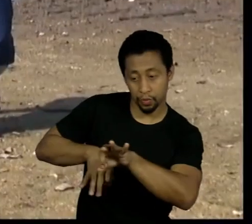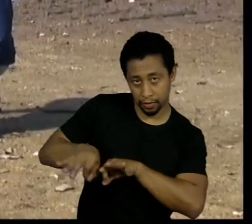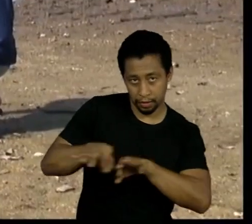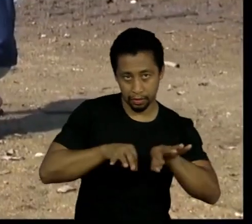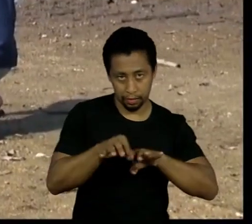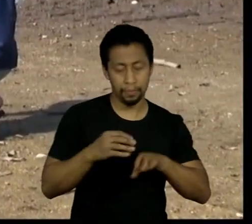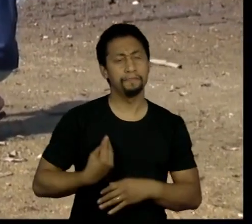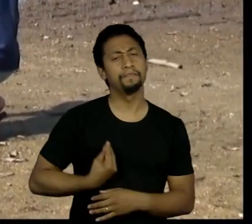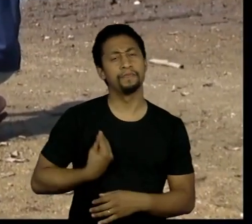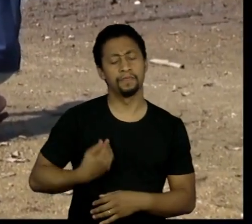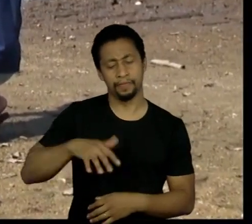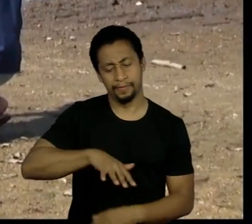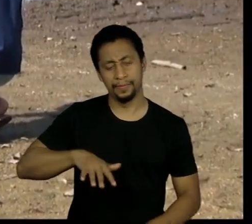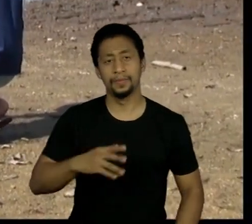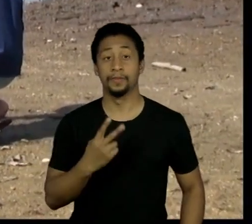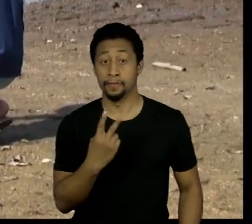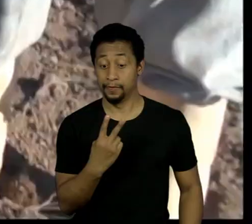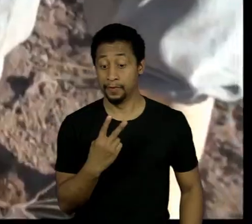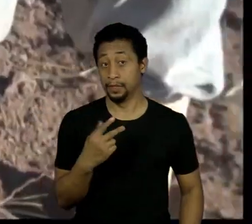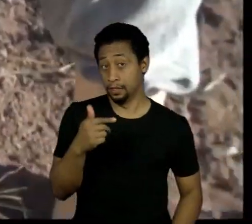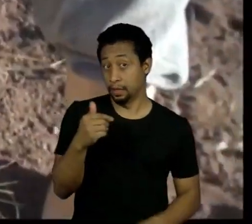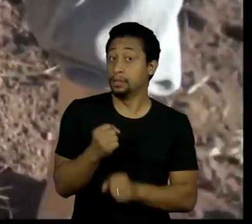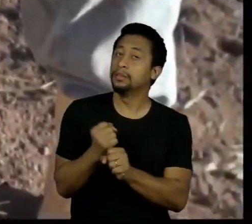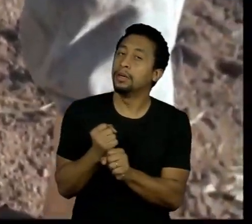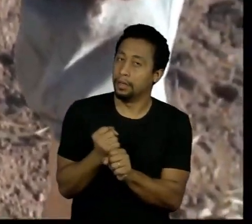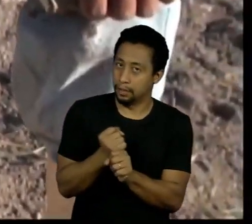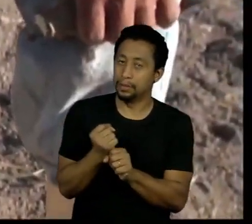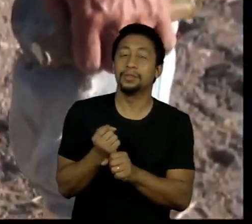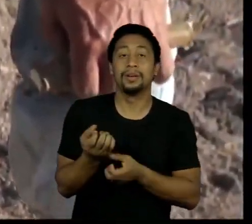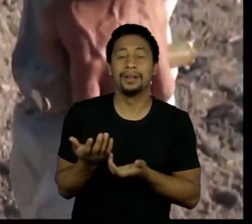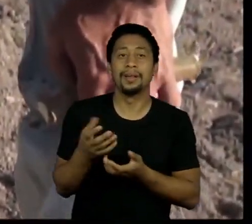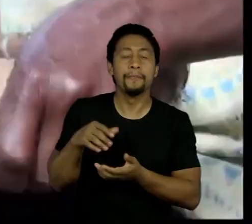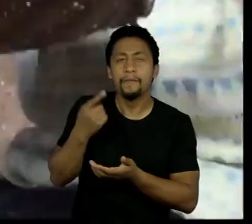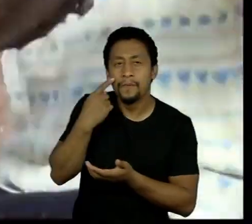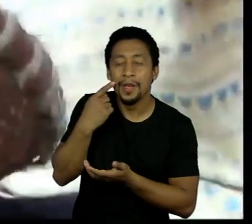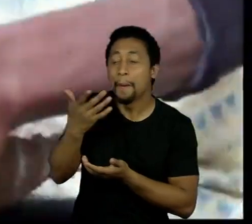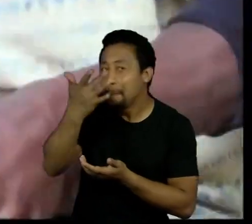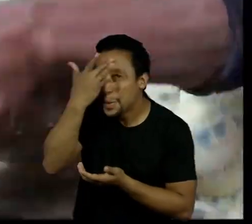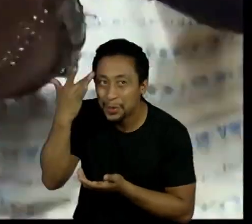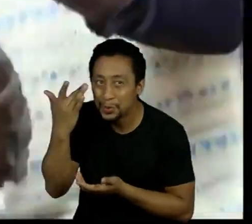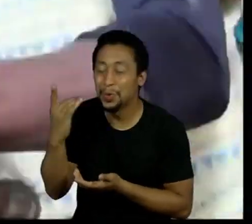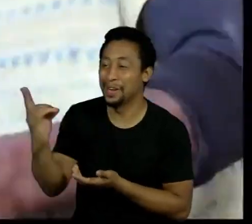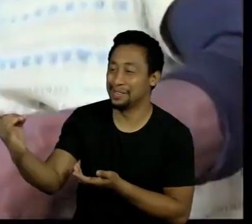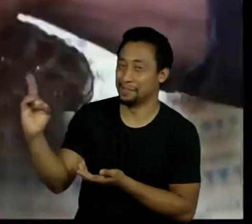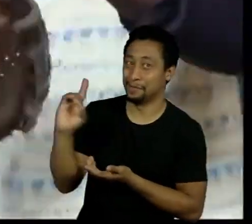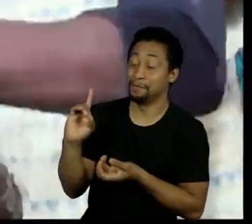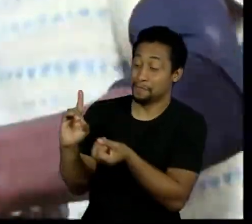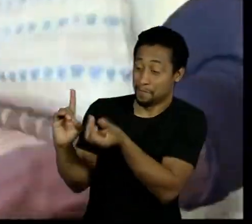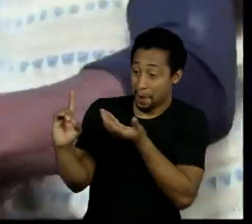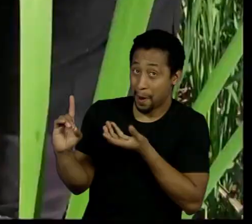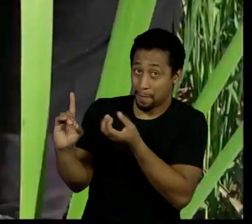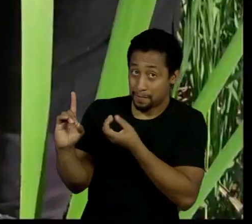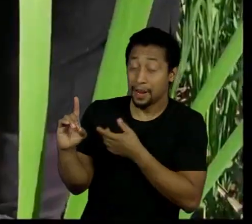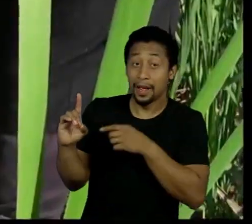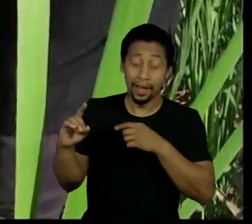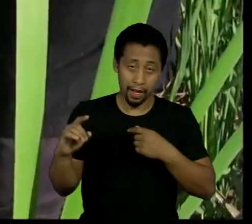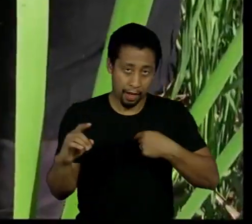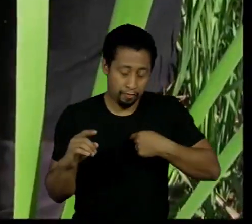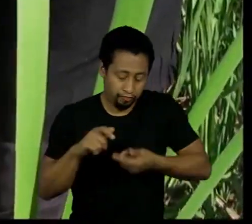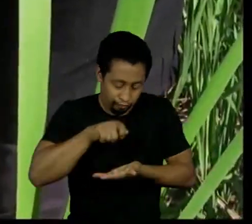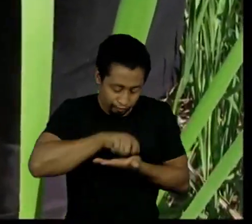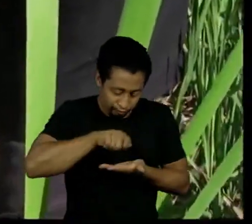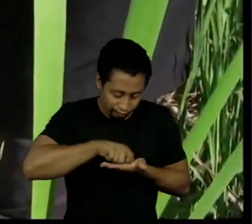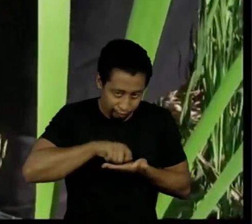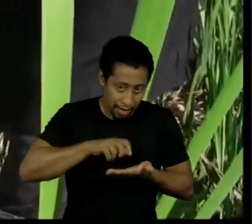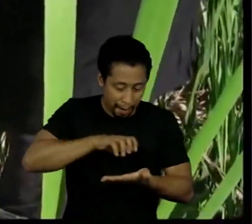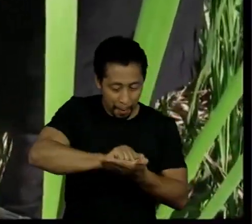no Vale do Ribeira e acompanha os relatos de integrantes das comunidades tradicionais de caiçaras e